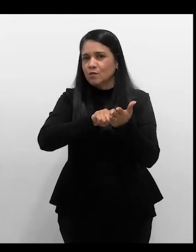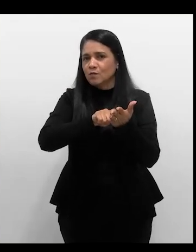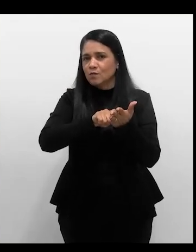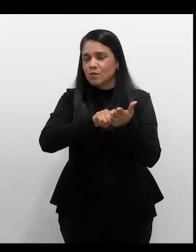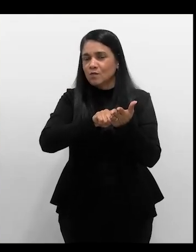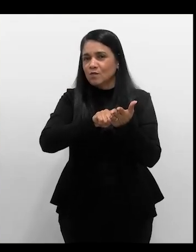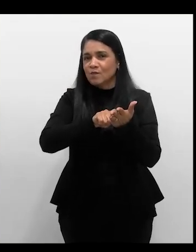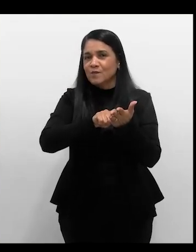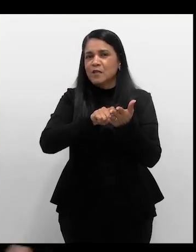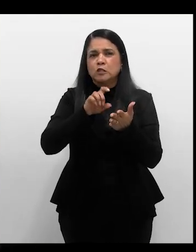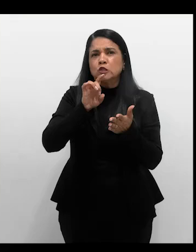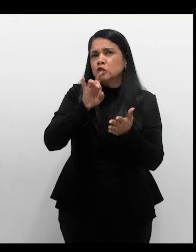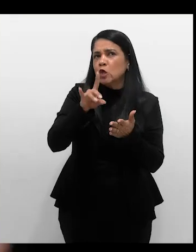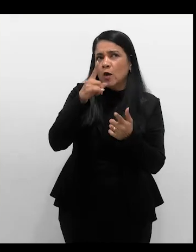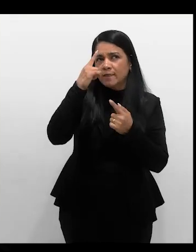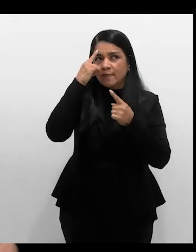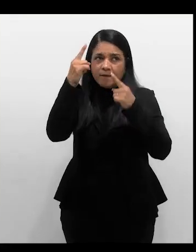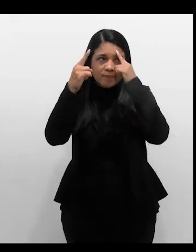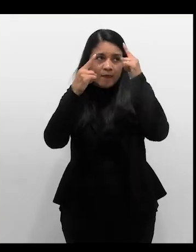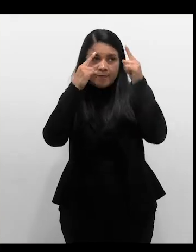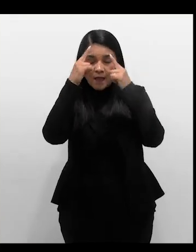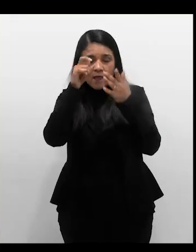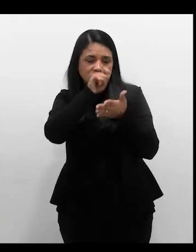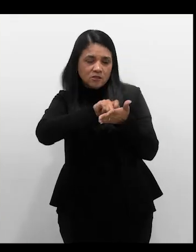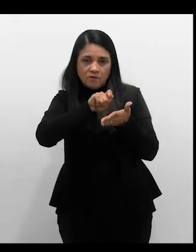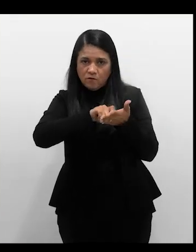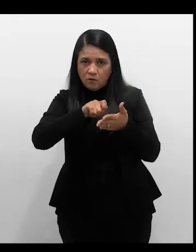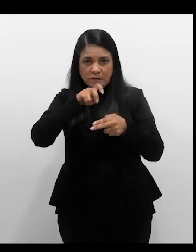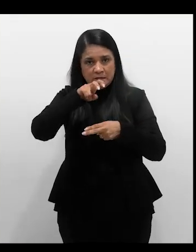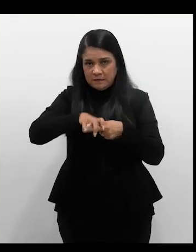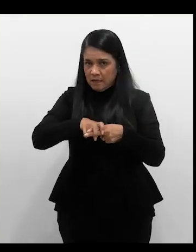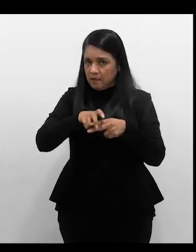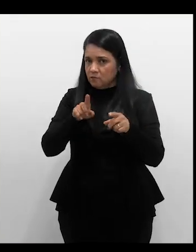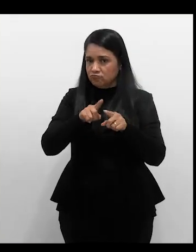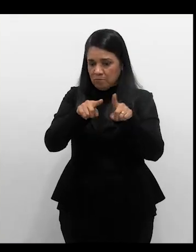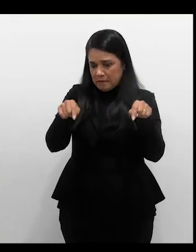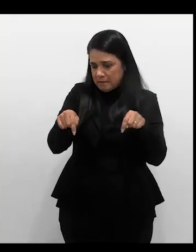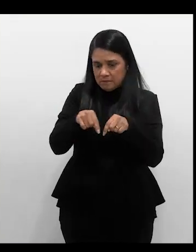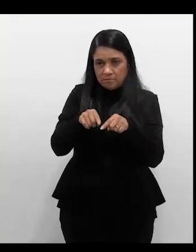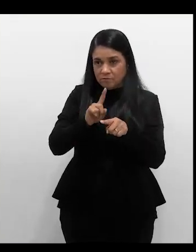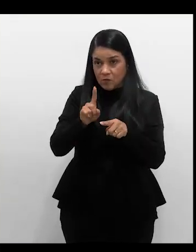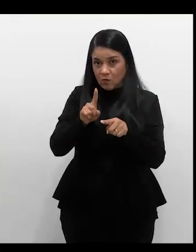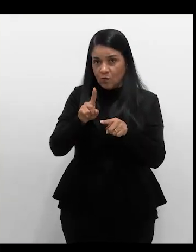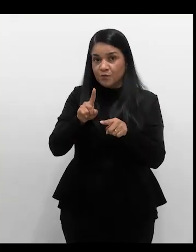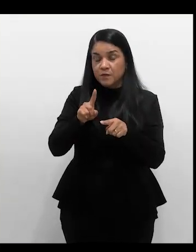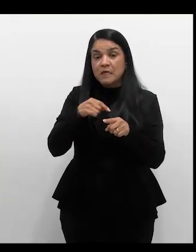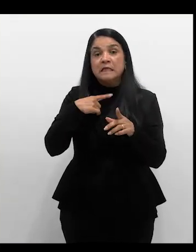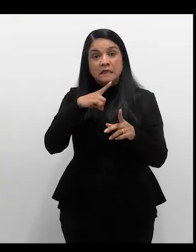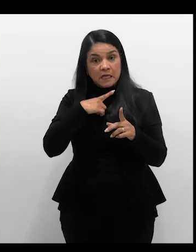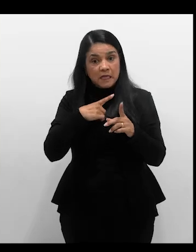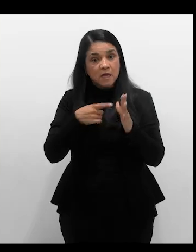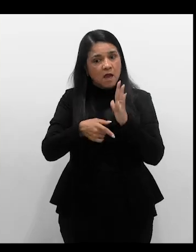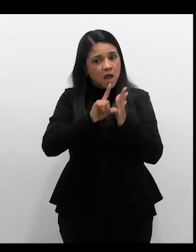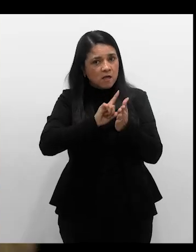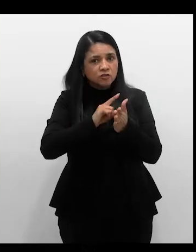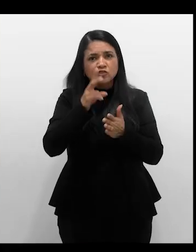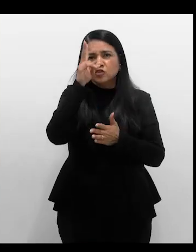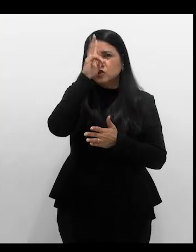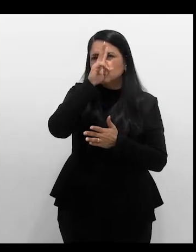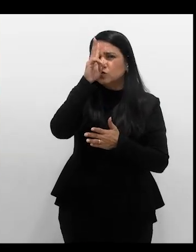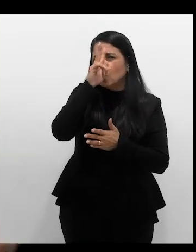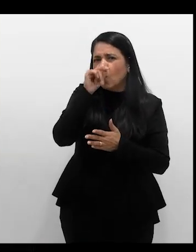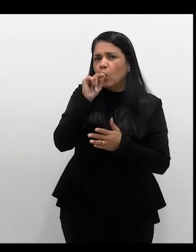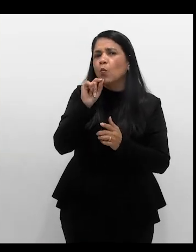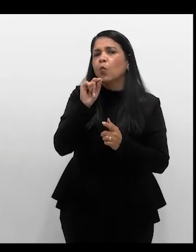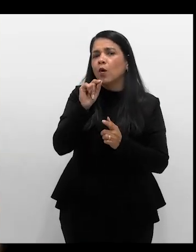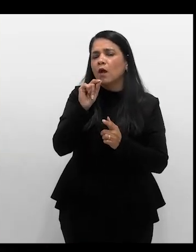ele não é só a ideia dele, o que ele resolveu escrever sentado no gabinete dele. No vácuo, né? Não, é exato, ele tem uma história por